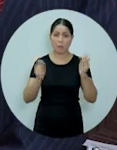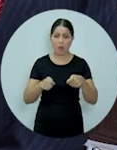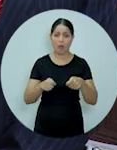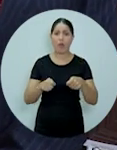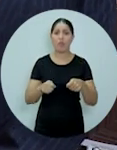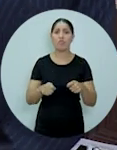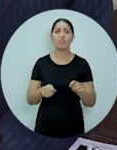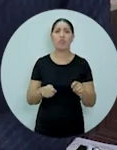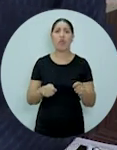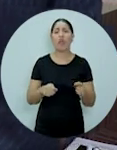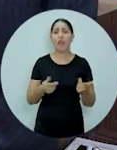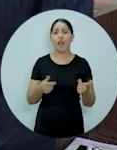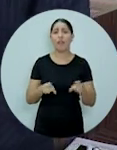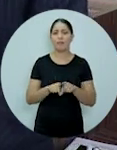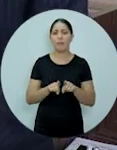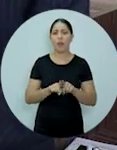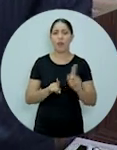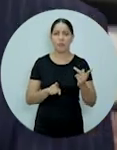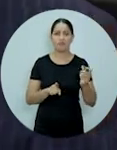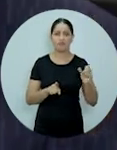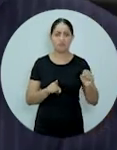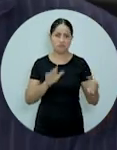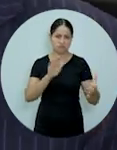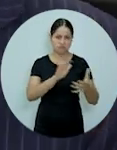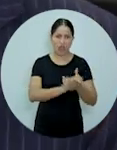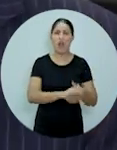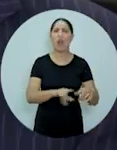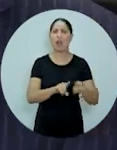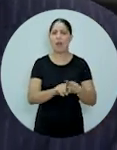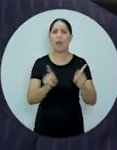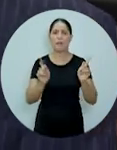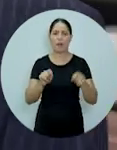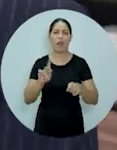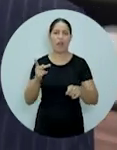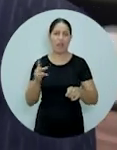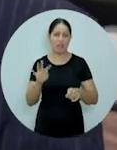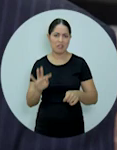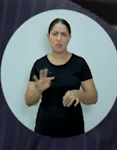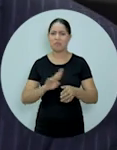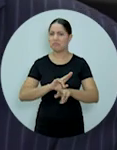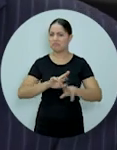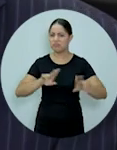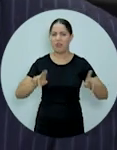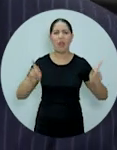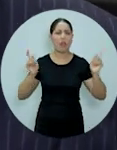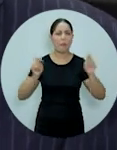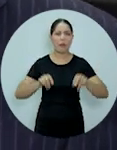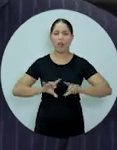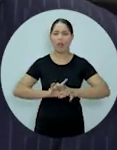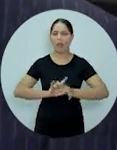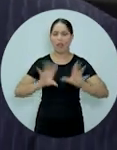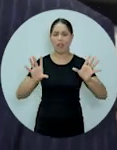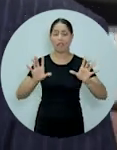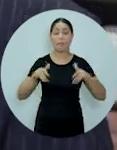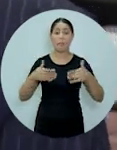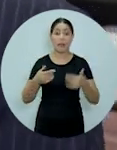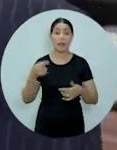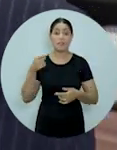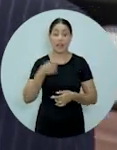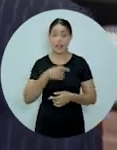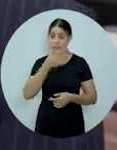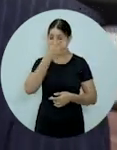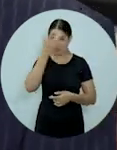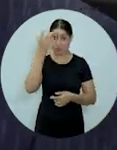pode ser um casal homoafetivo, pode ser uma pessoa hétero, pode não ser, desde que